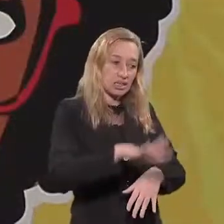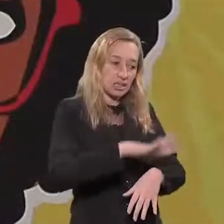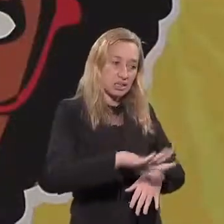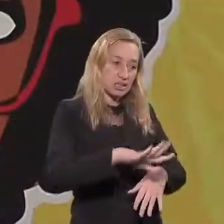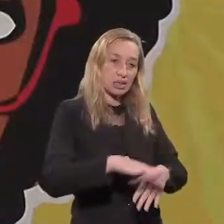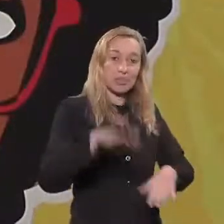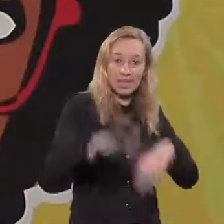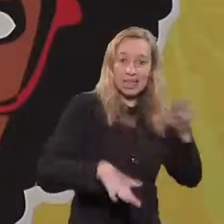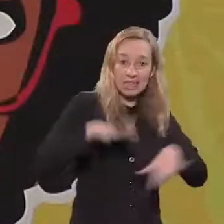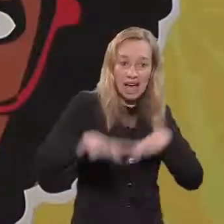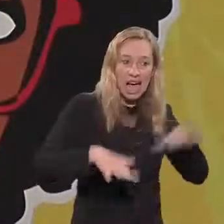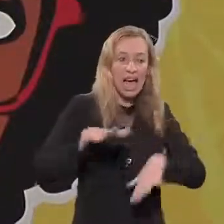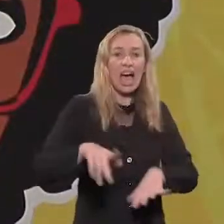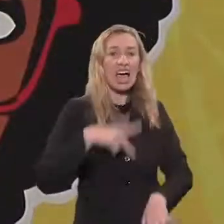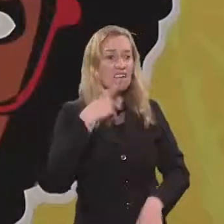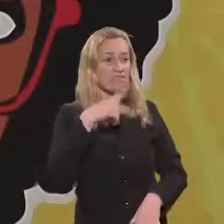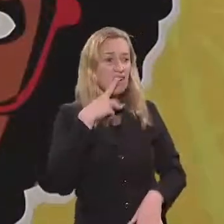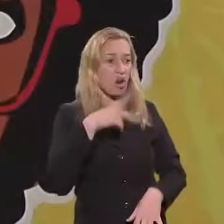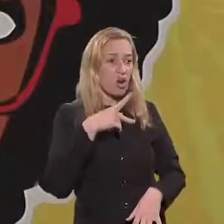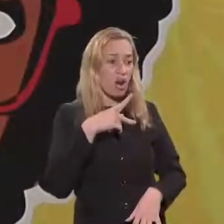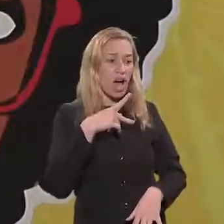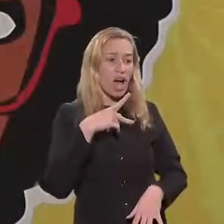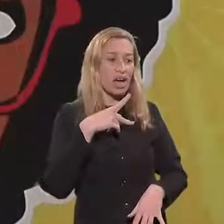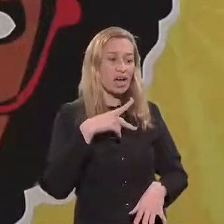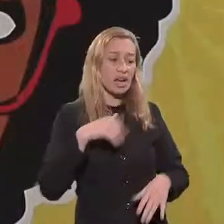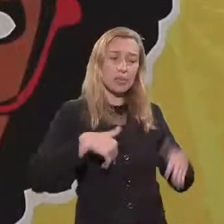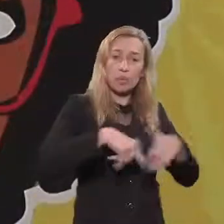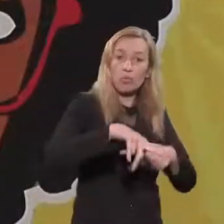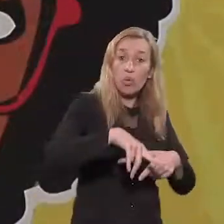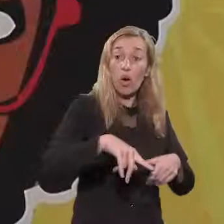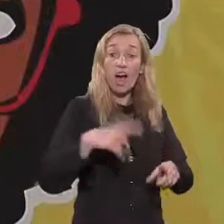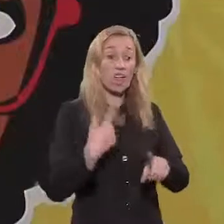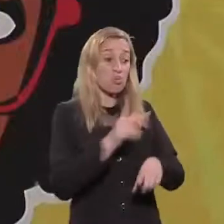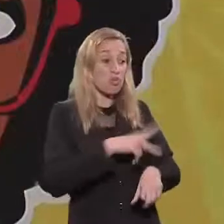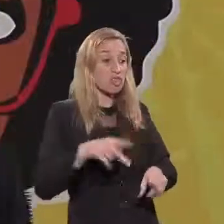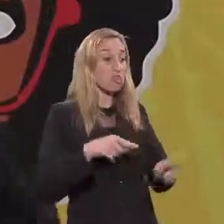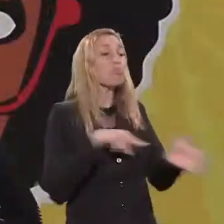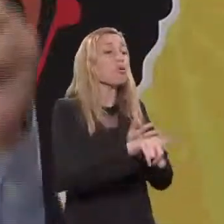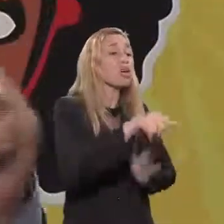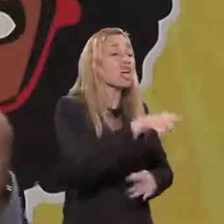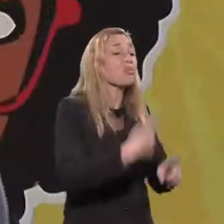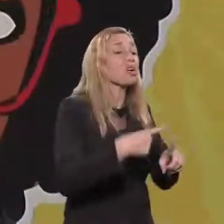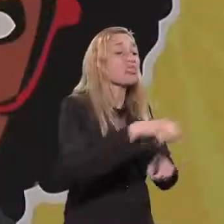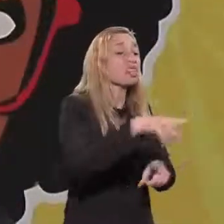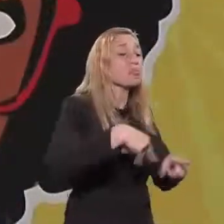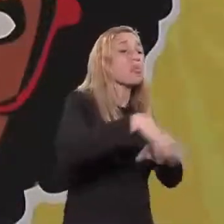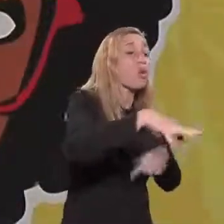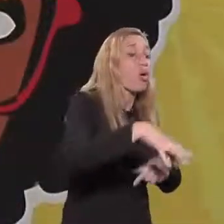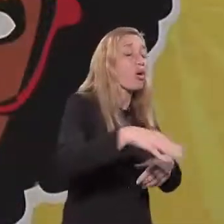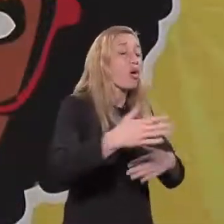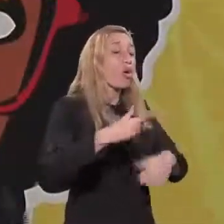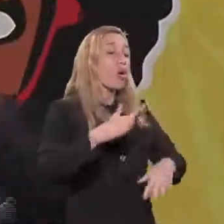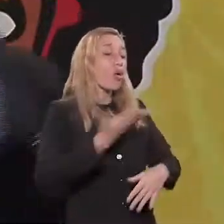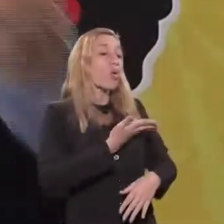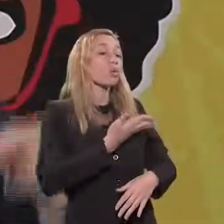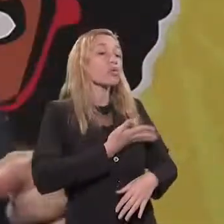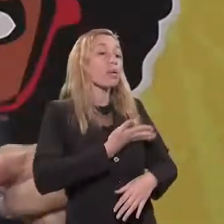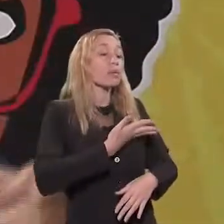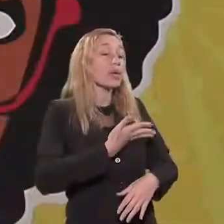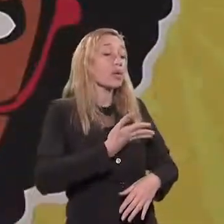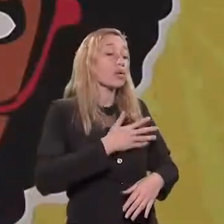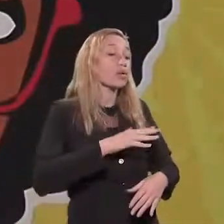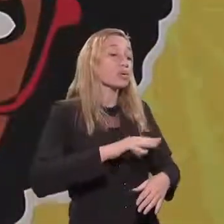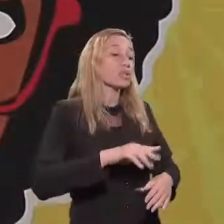super atletas. Esse é o conceito, é a cabeça, que começou em casa. O pai dizendo, olha, ninguém tem defeito, ele está na cadeira de roda, mas ele pode